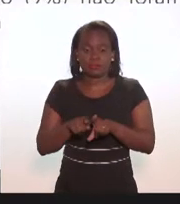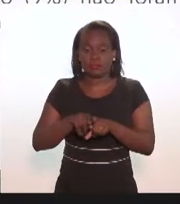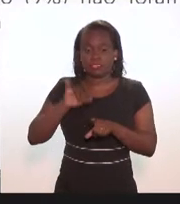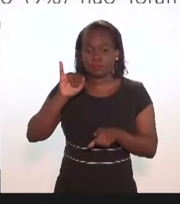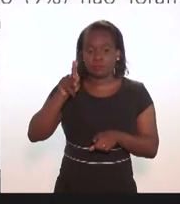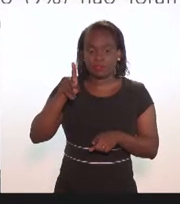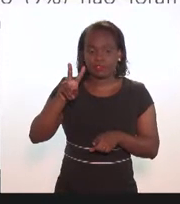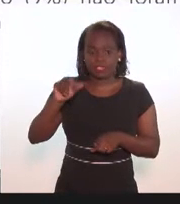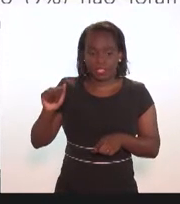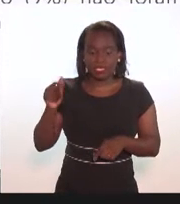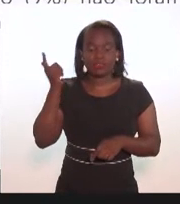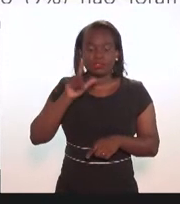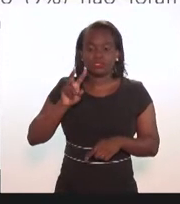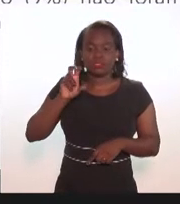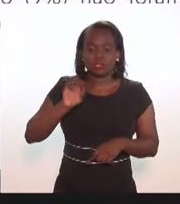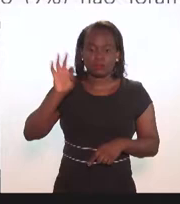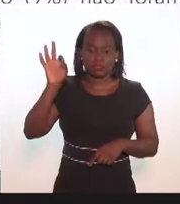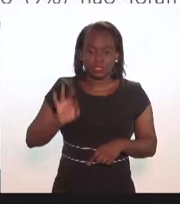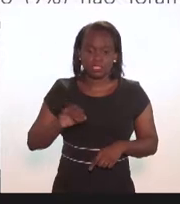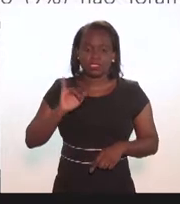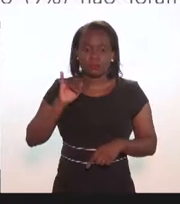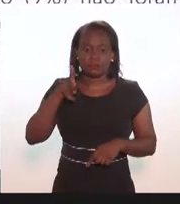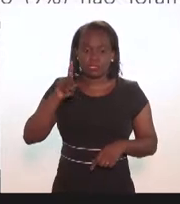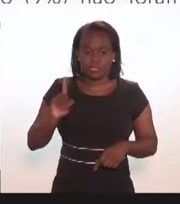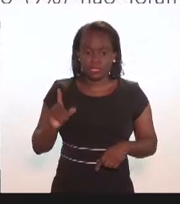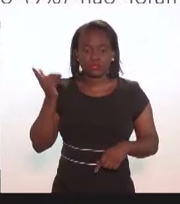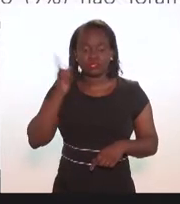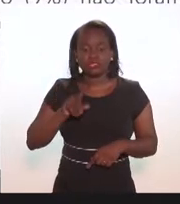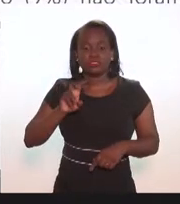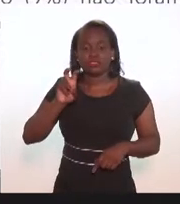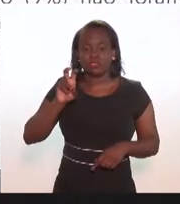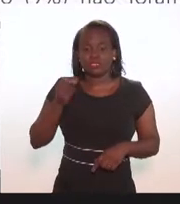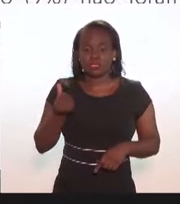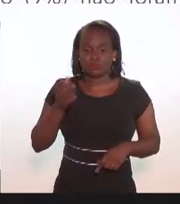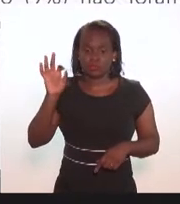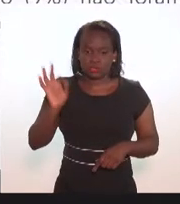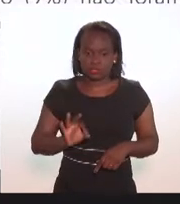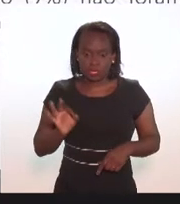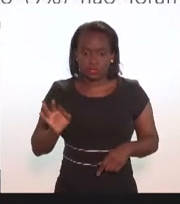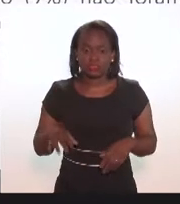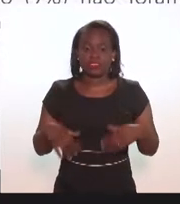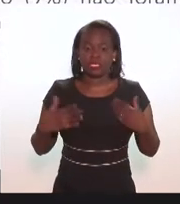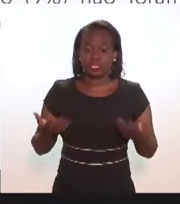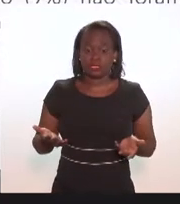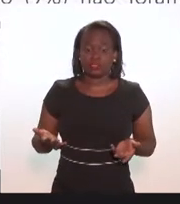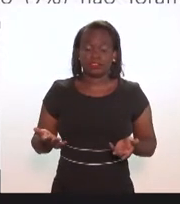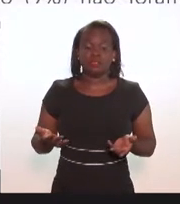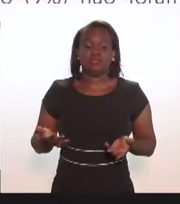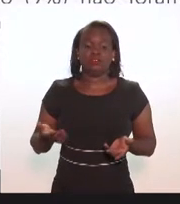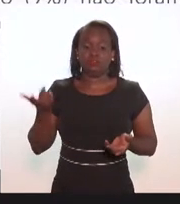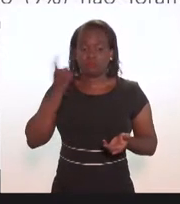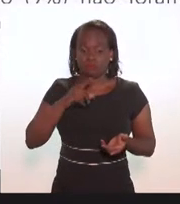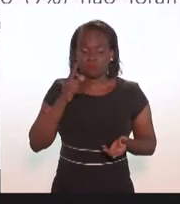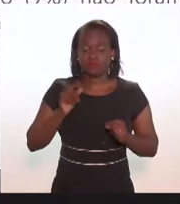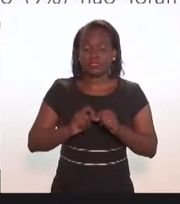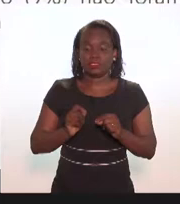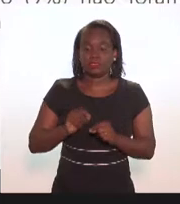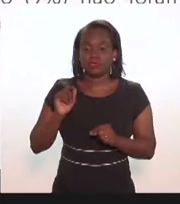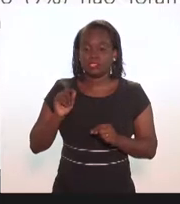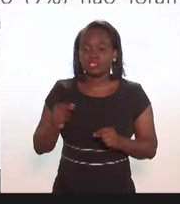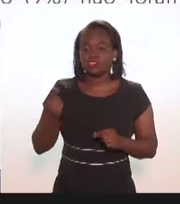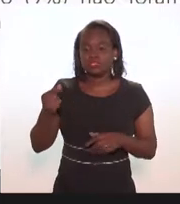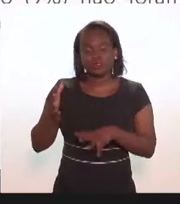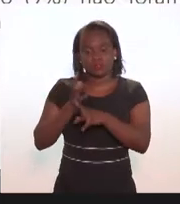cresceu 50%, o ITD cresceu 56%, e aí a gente conseguiu fazer com que a